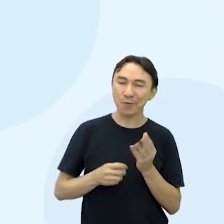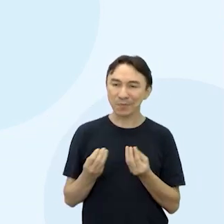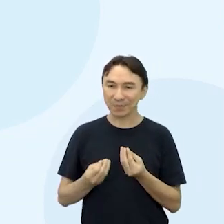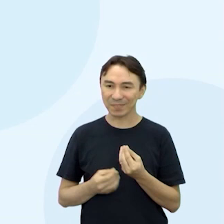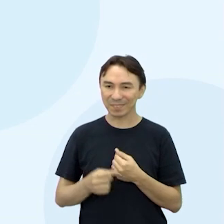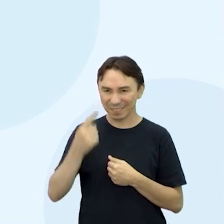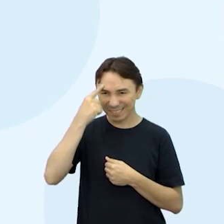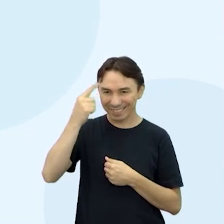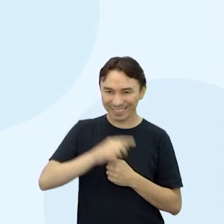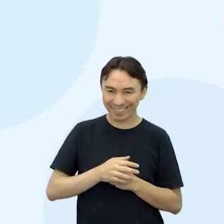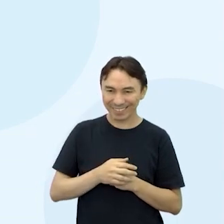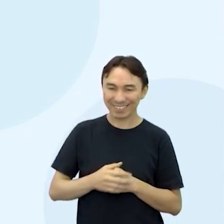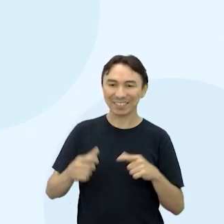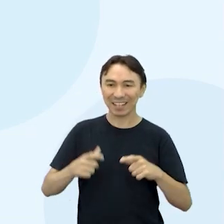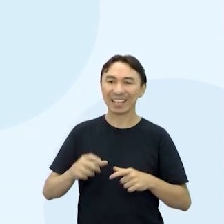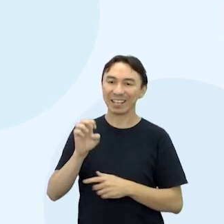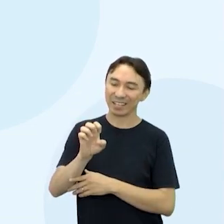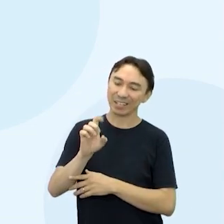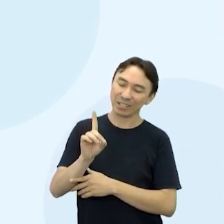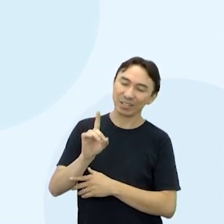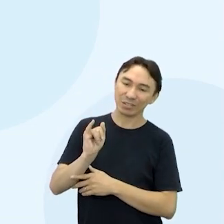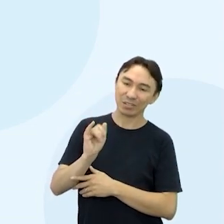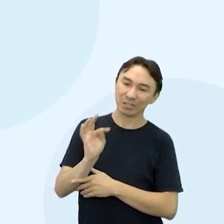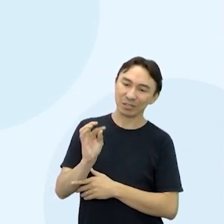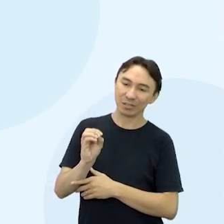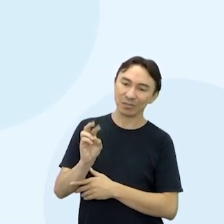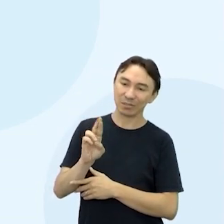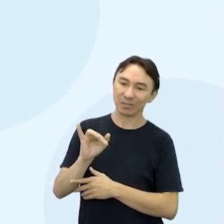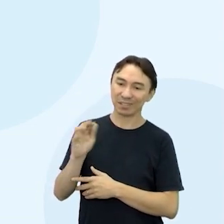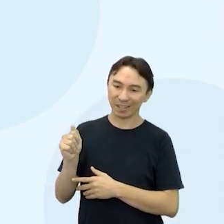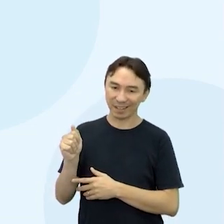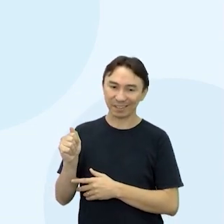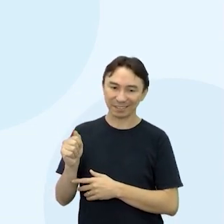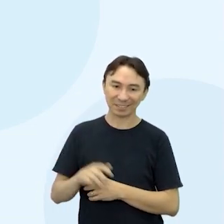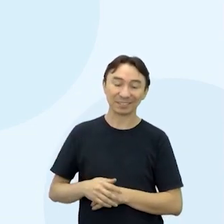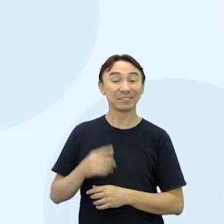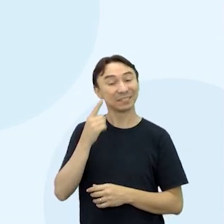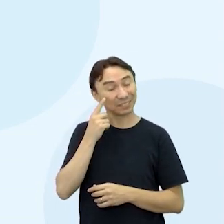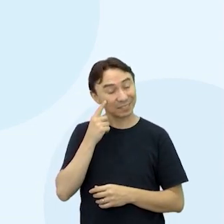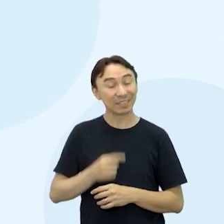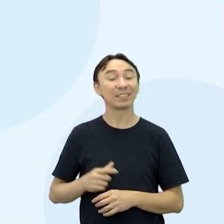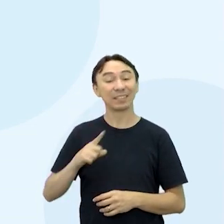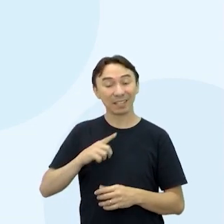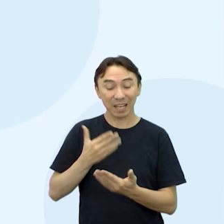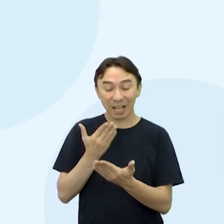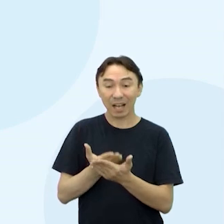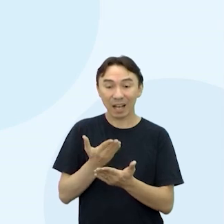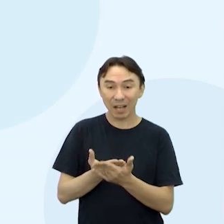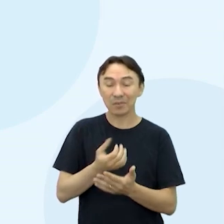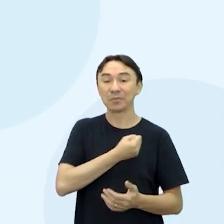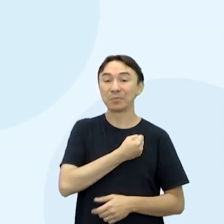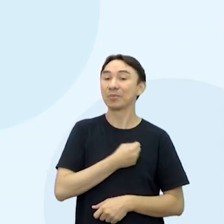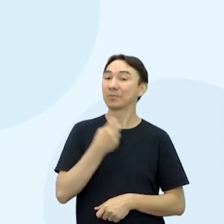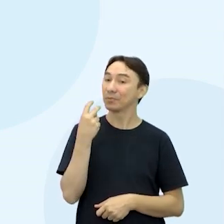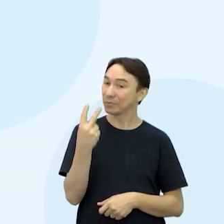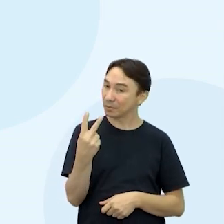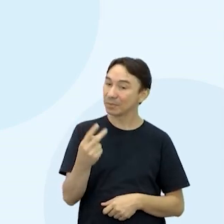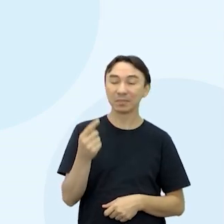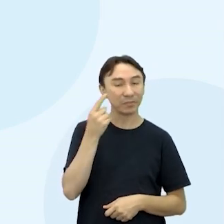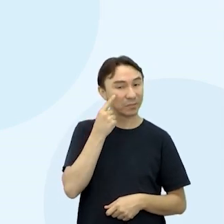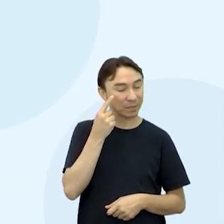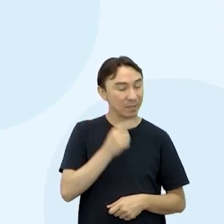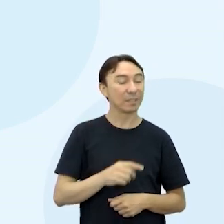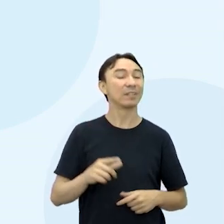da semana passada, que você vai achar aqui no YouTube ou no repositório, de maneira bonitinha, conhecida como aula 2, aula de introdução número